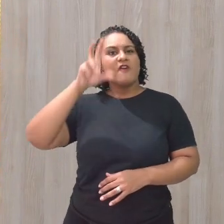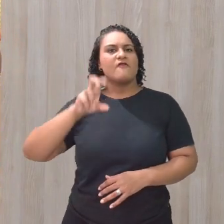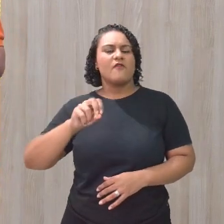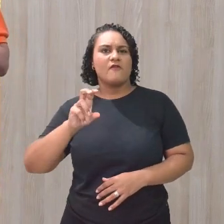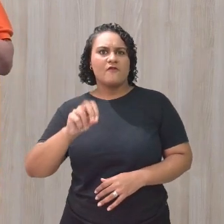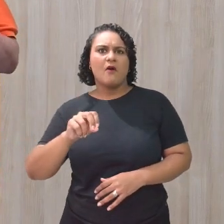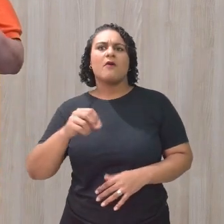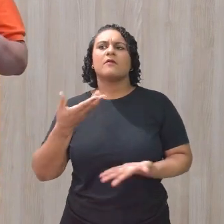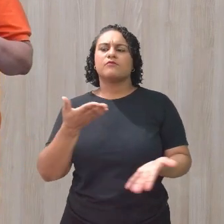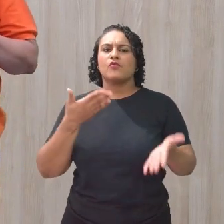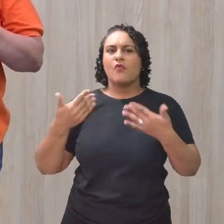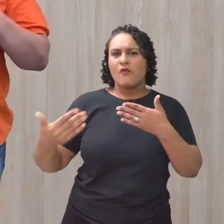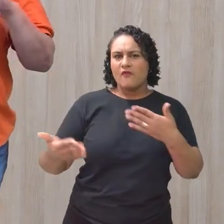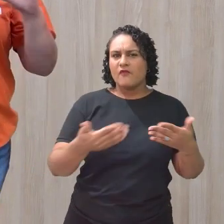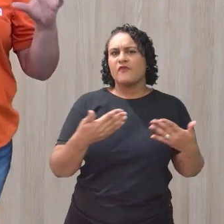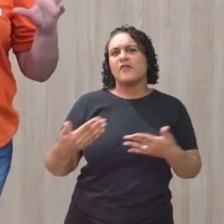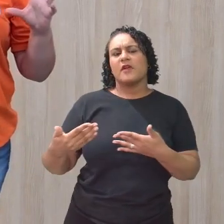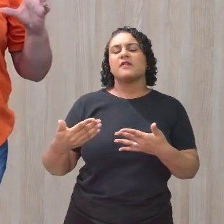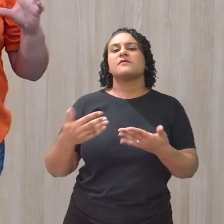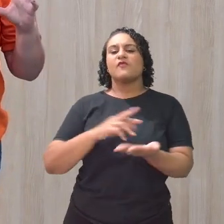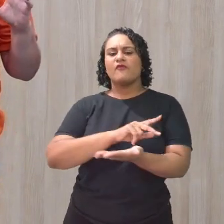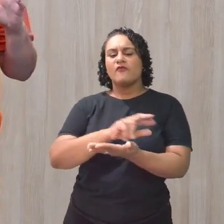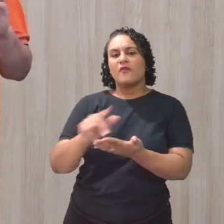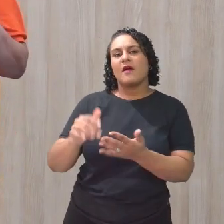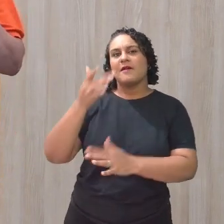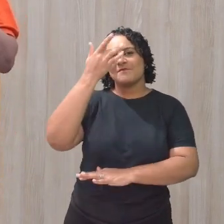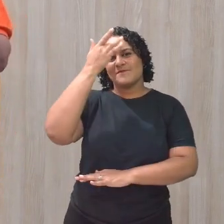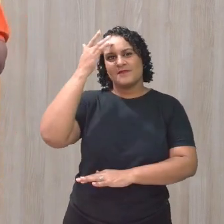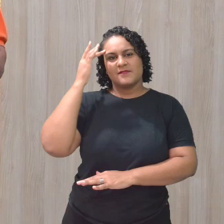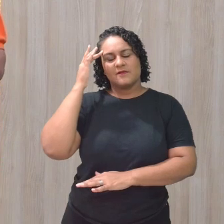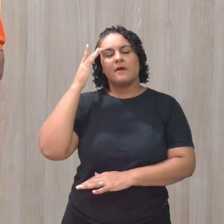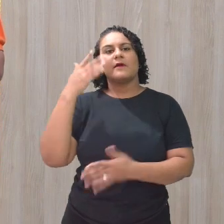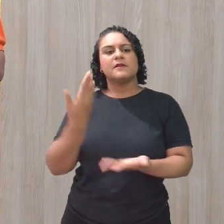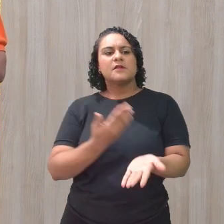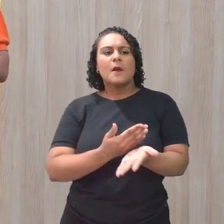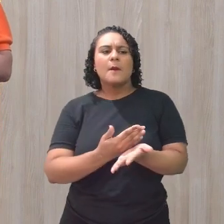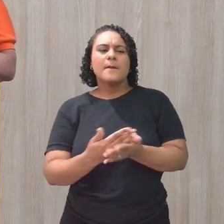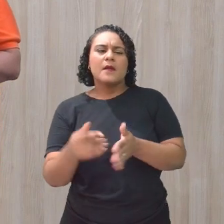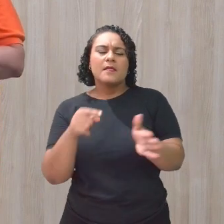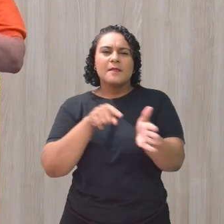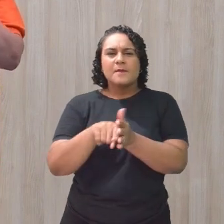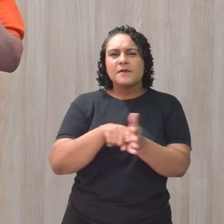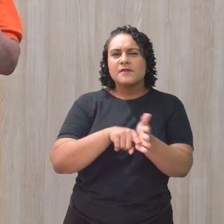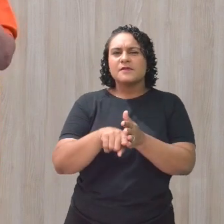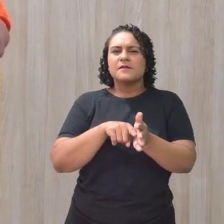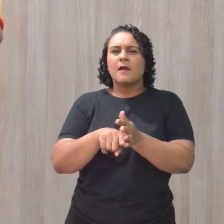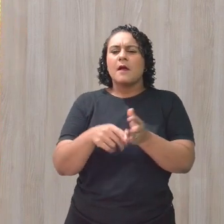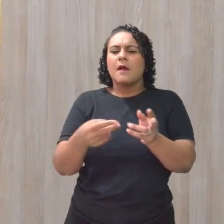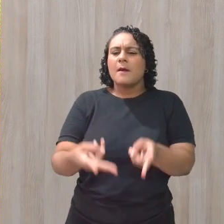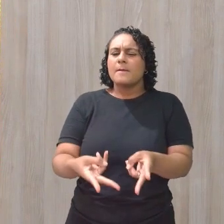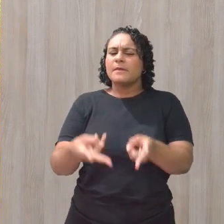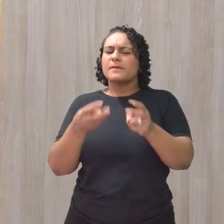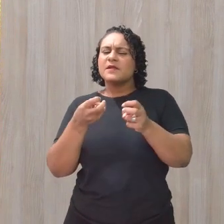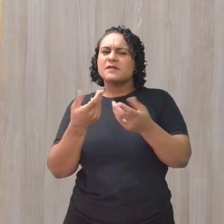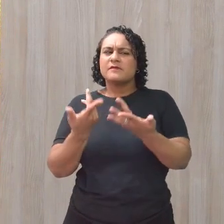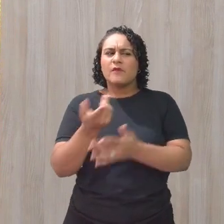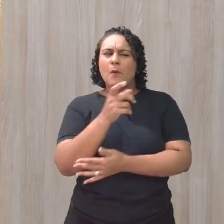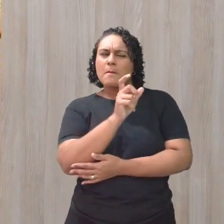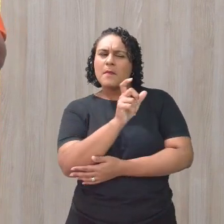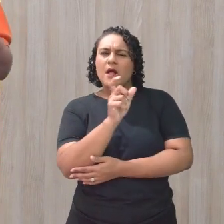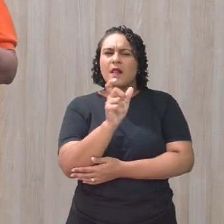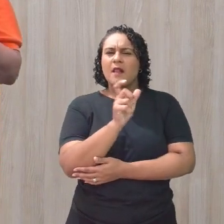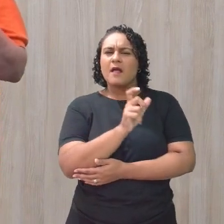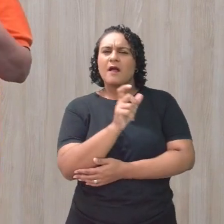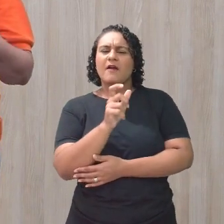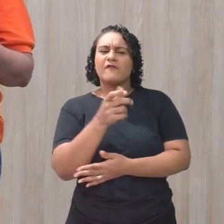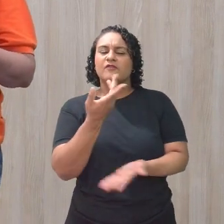mãe, conversa com diferentes pessoas e já começa a fazer essa pesquisa e vê alguma palavra que